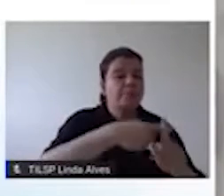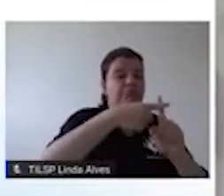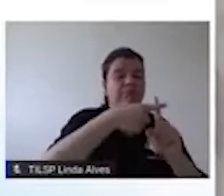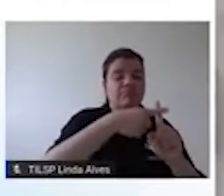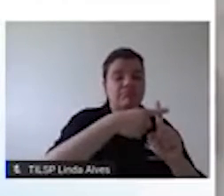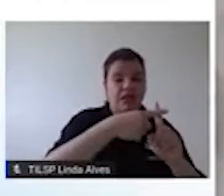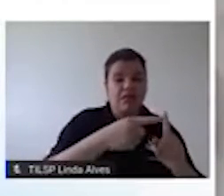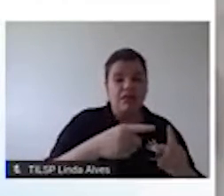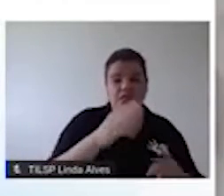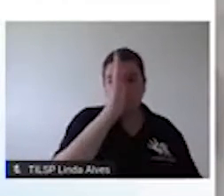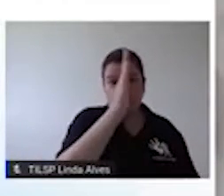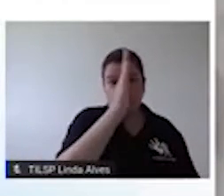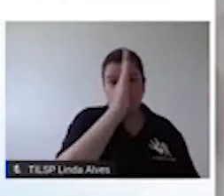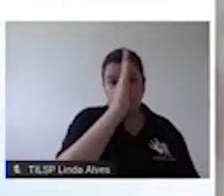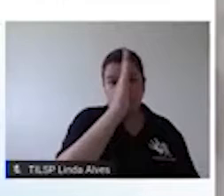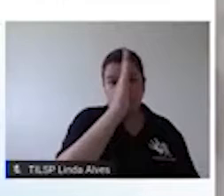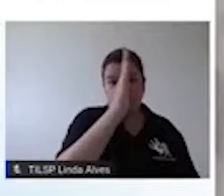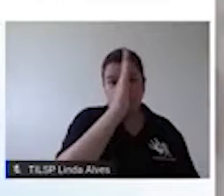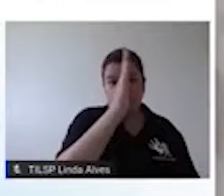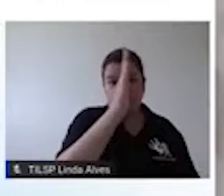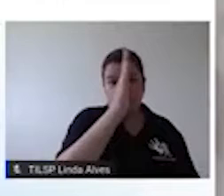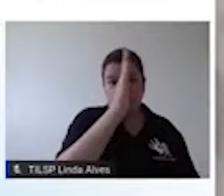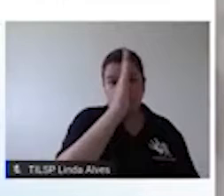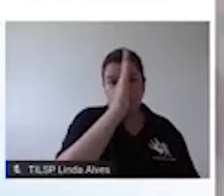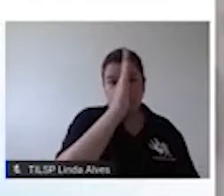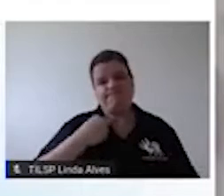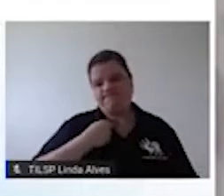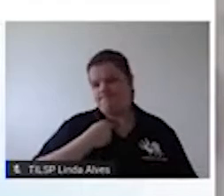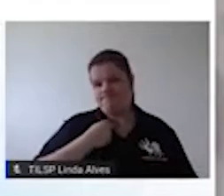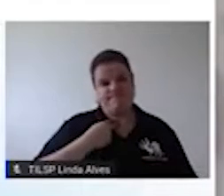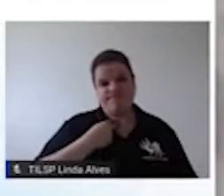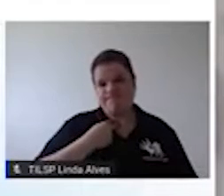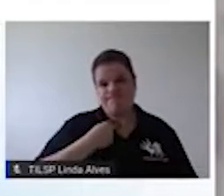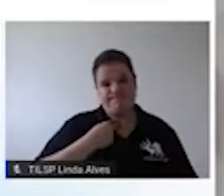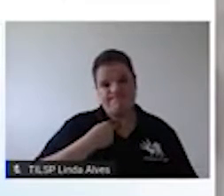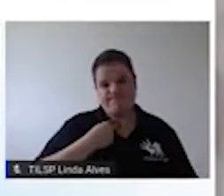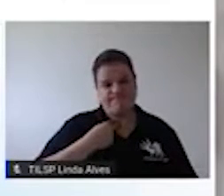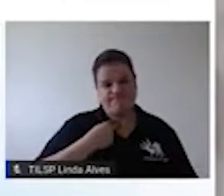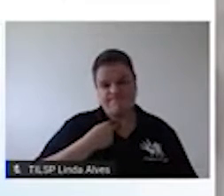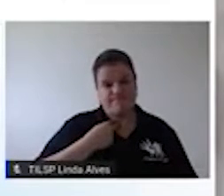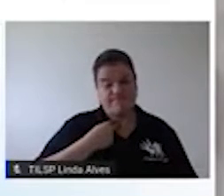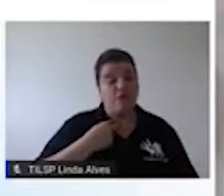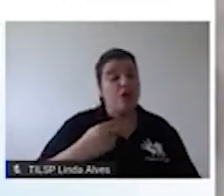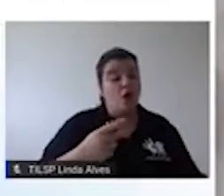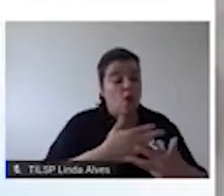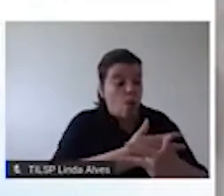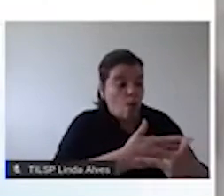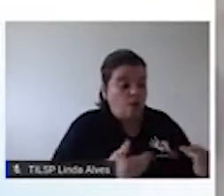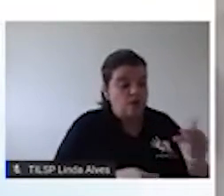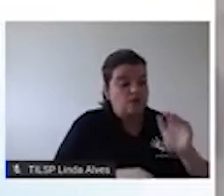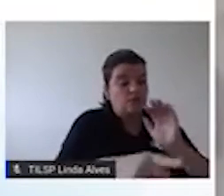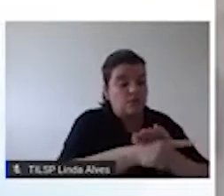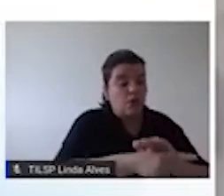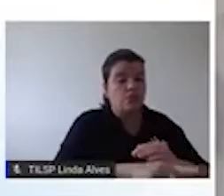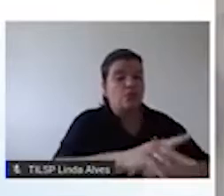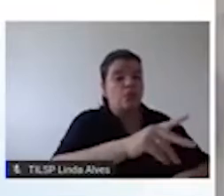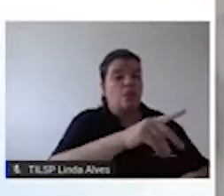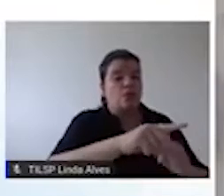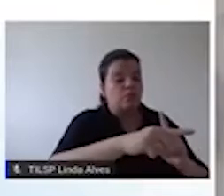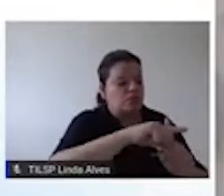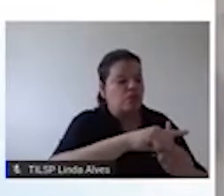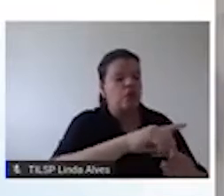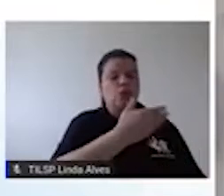não é, não pode ser creditado à ação dele. Sim. Mas foi creditado aos governadores,